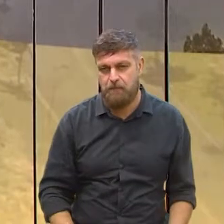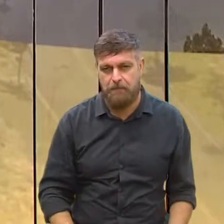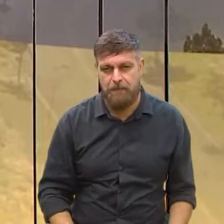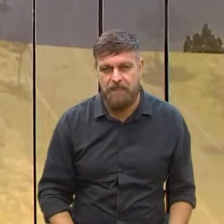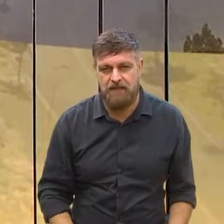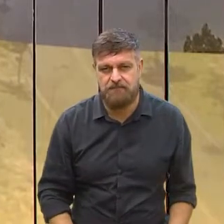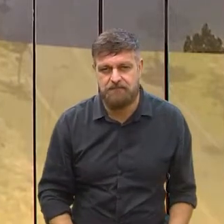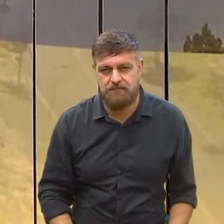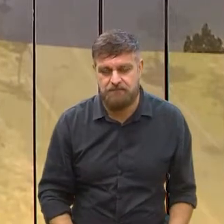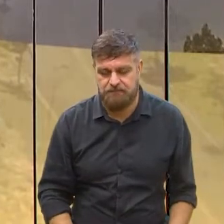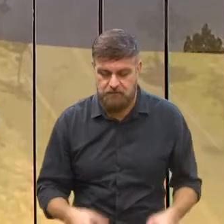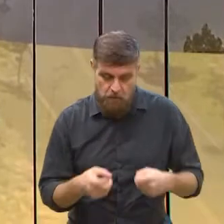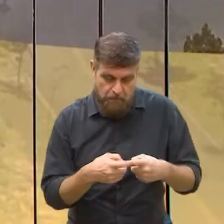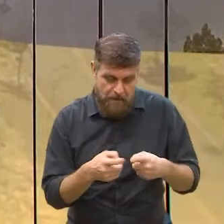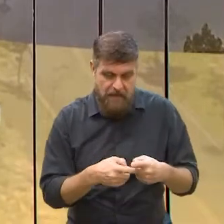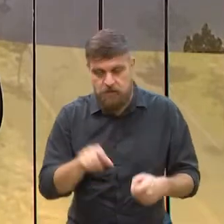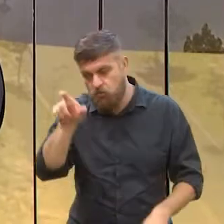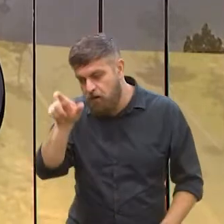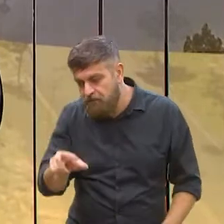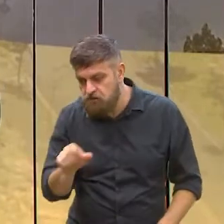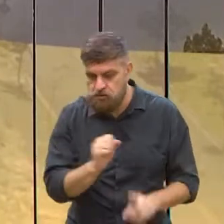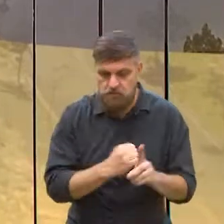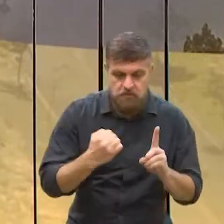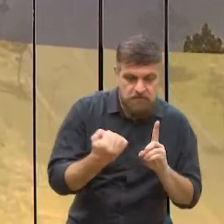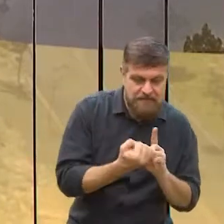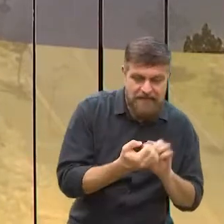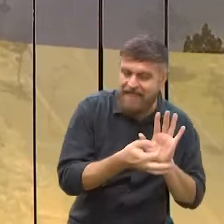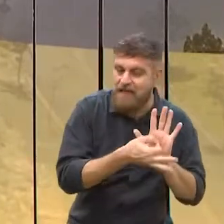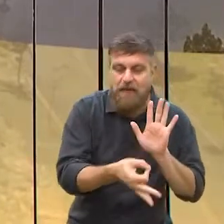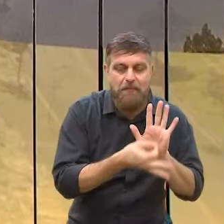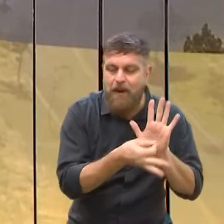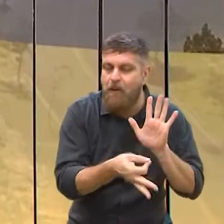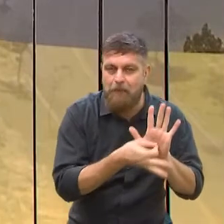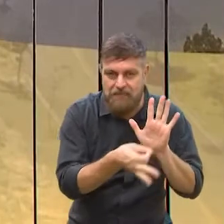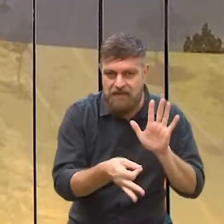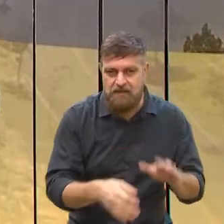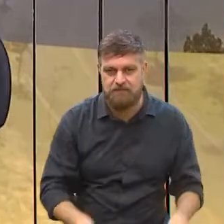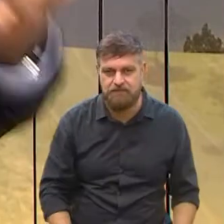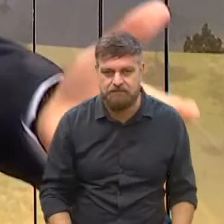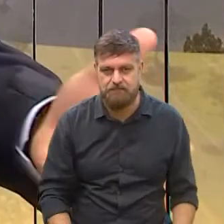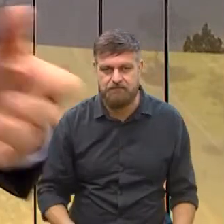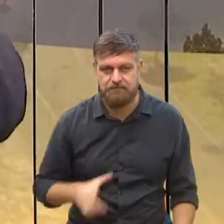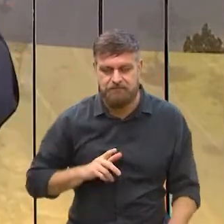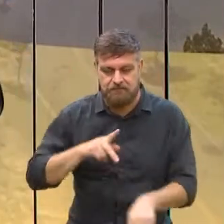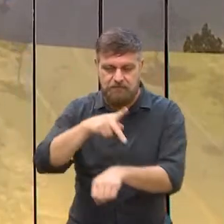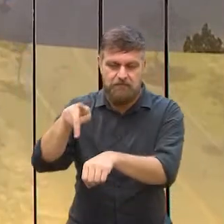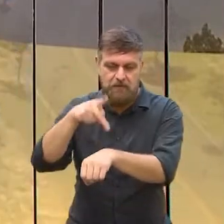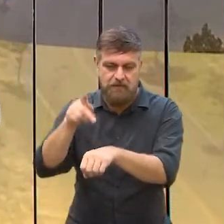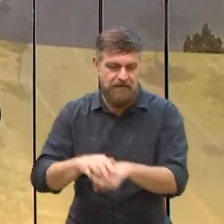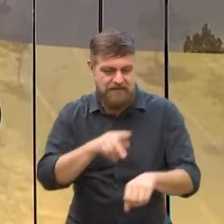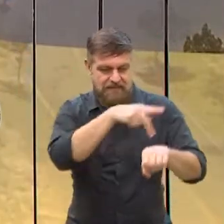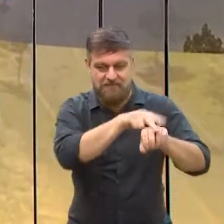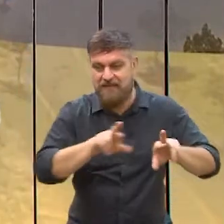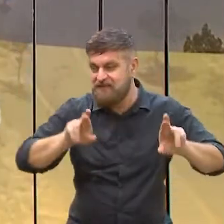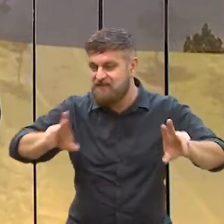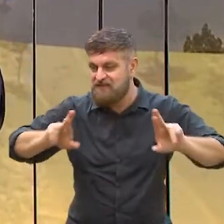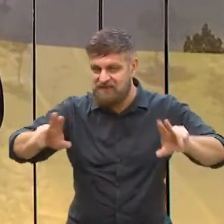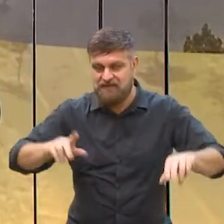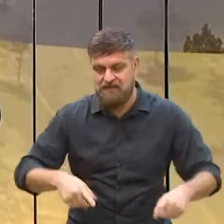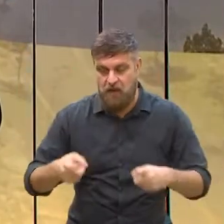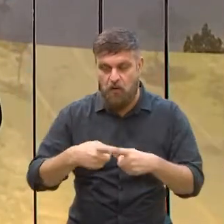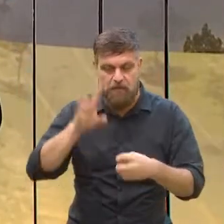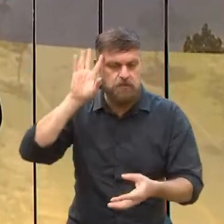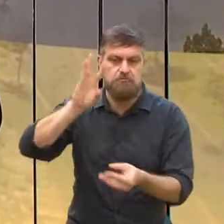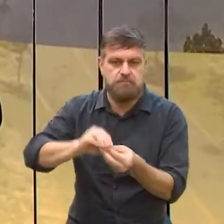né? Ou de um médico, ou de uma sociedade, ou de um convênio, ou de um país, ou de outro país, ou que o médico